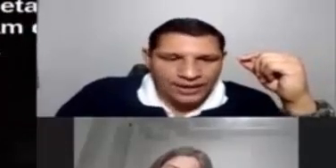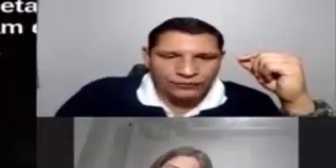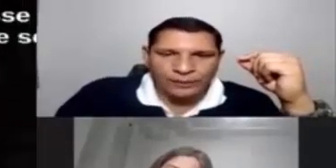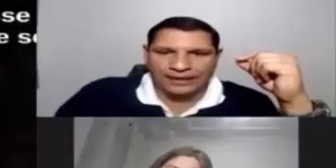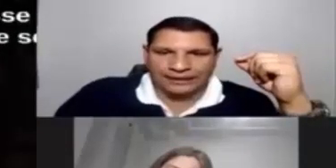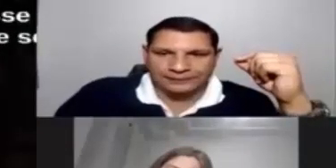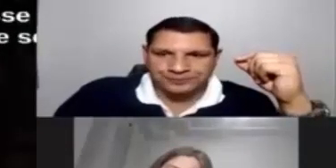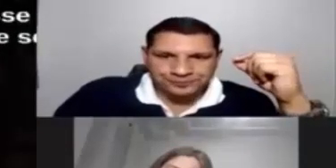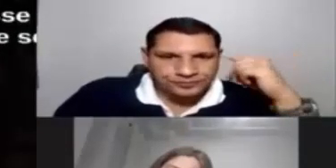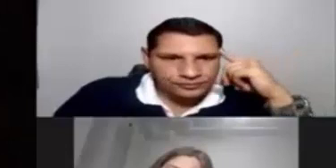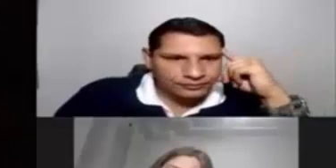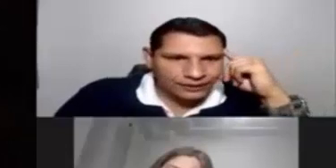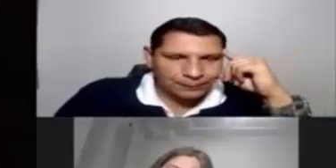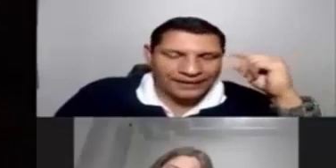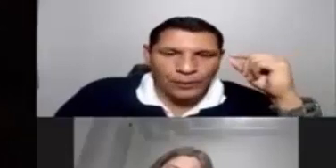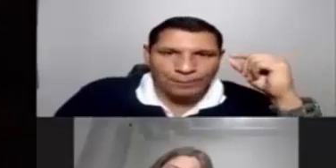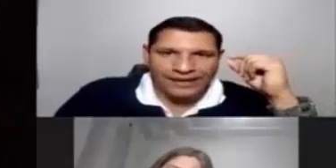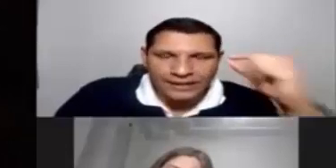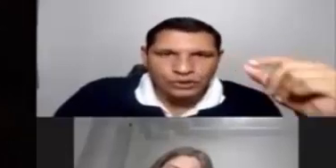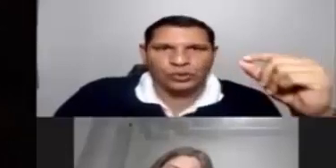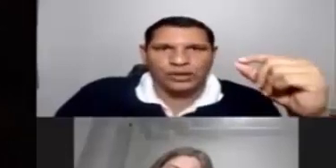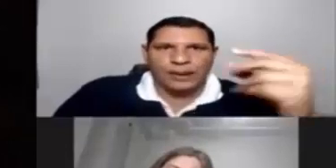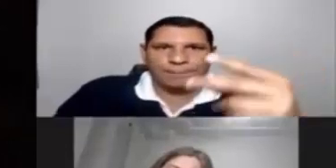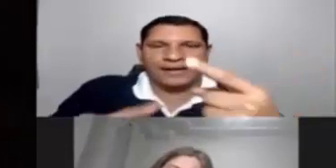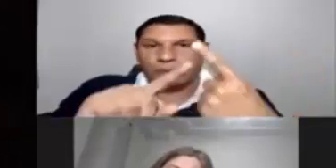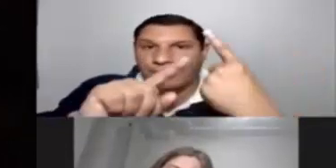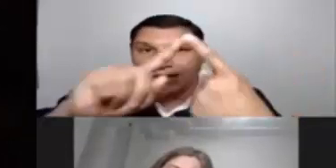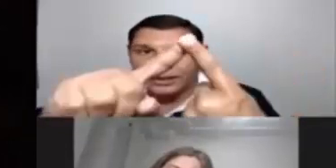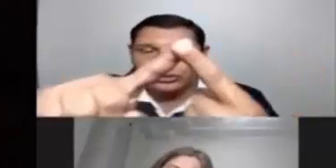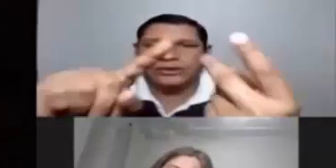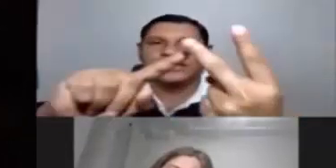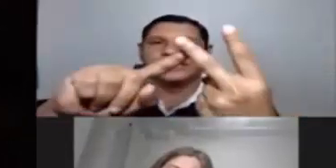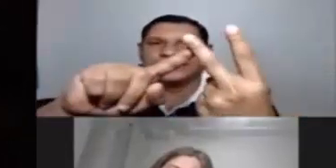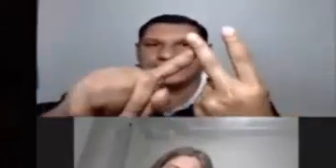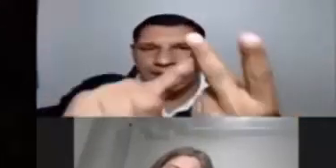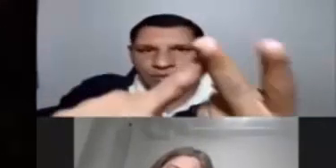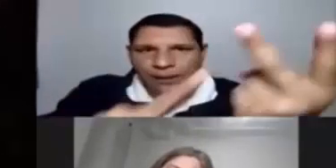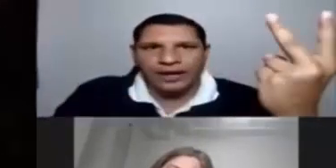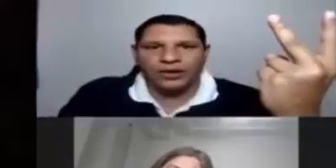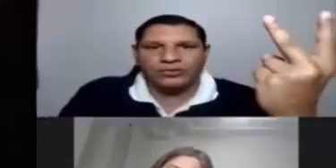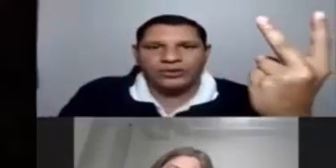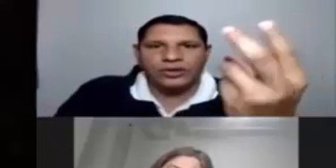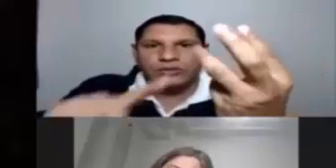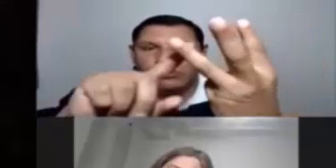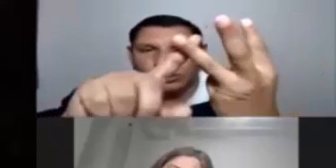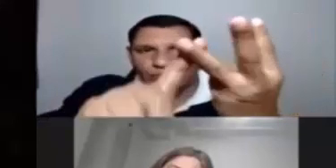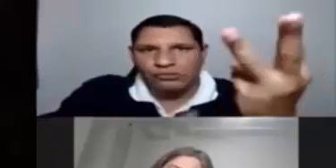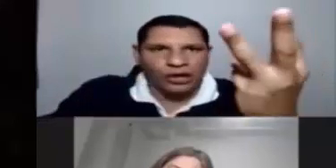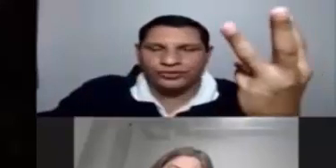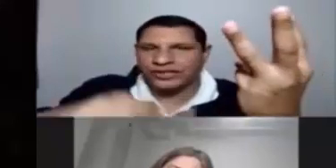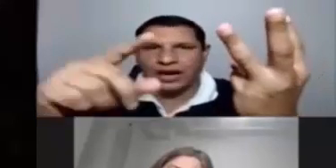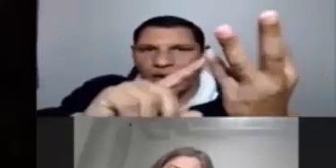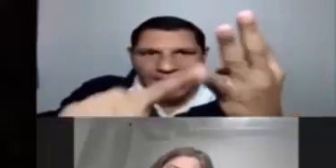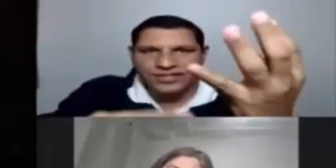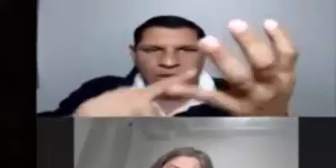Então ele foi para lá para o paraíso para o paraíso sem o de Abraão mundo dos